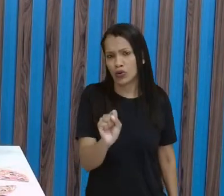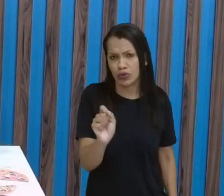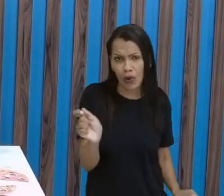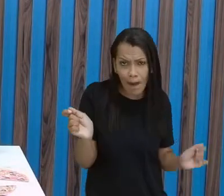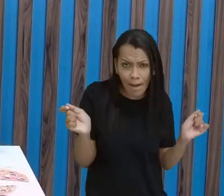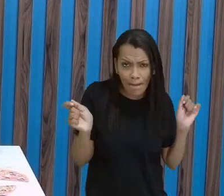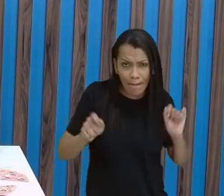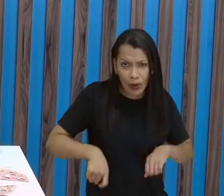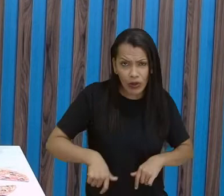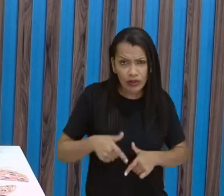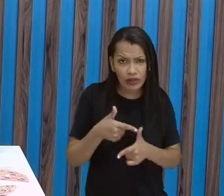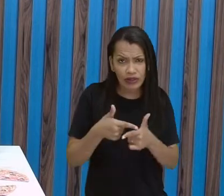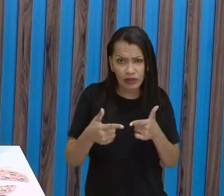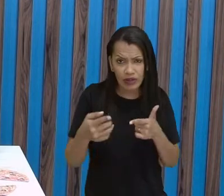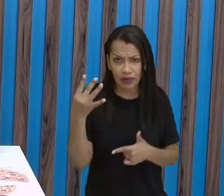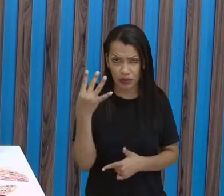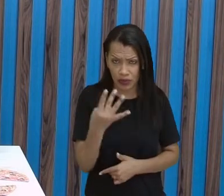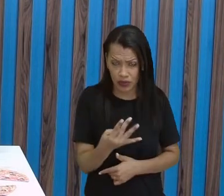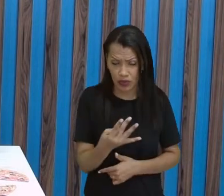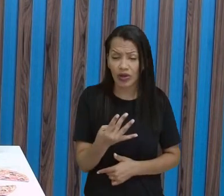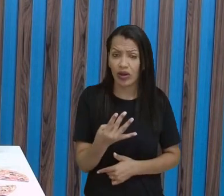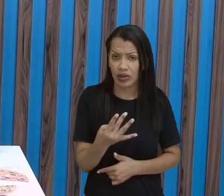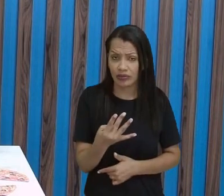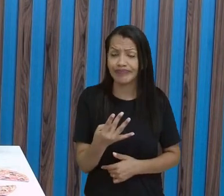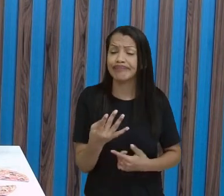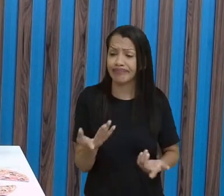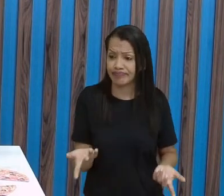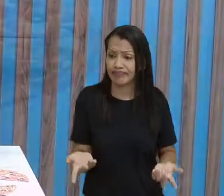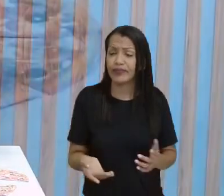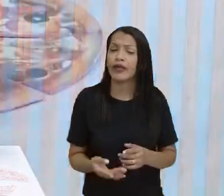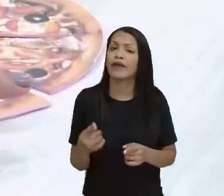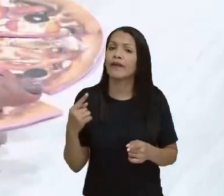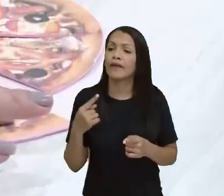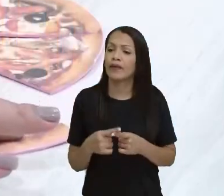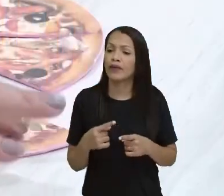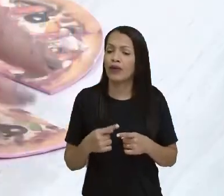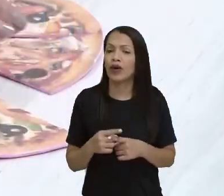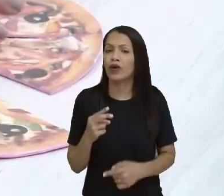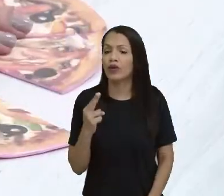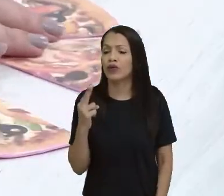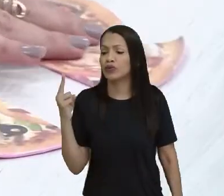posso dividir por 4 e não vai sobrar, né, resto. Por quê, ó?